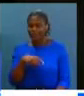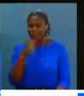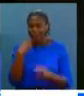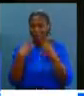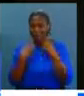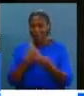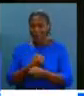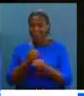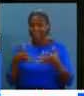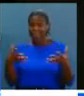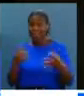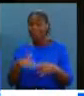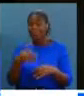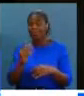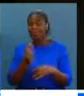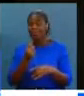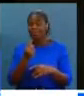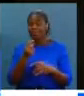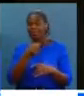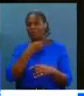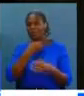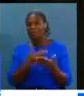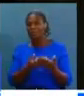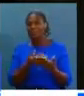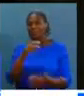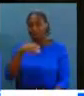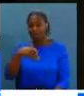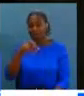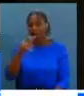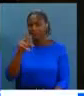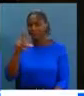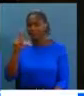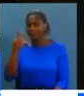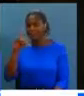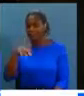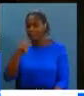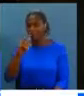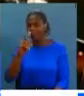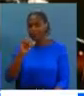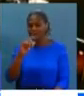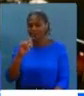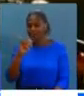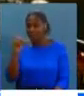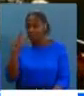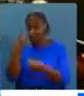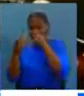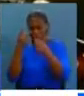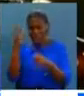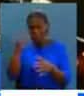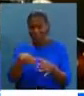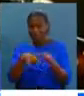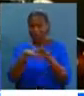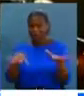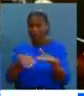emoção grande, especialmente para aquele morna, como dedica Paulinho Vieira e gente de Praia Branca. E acho que é um